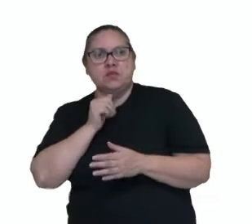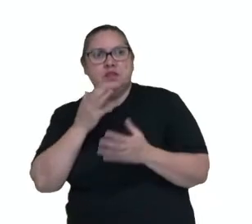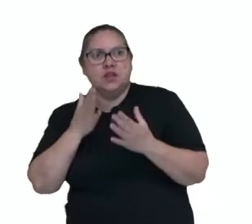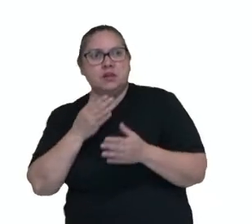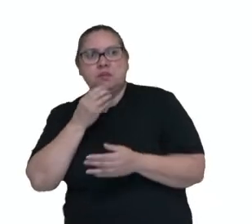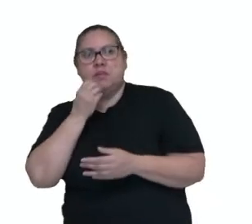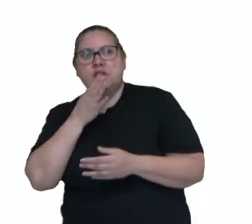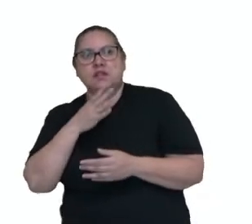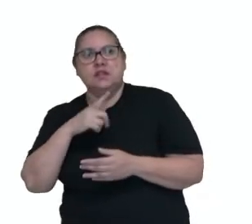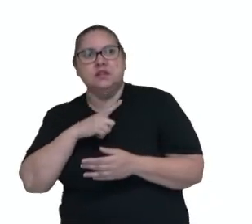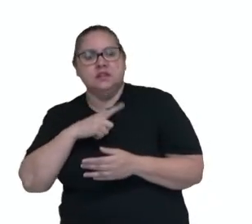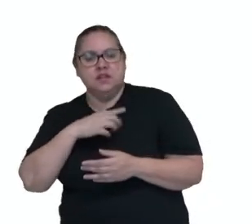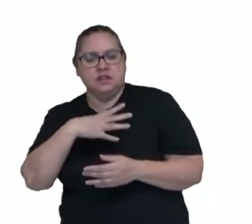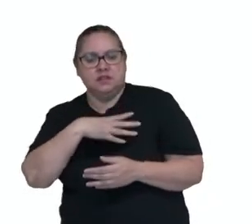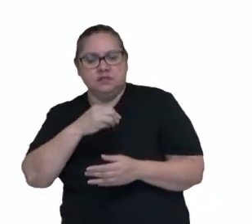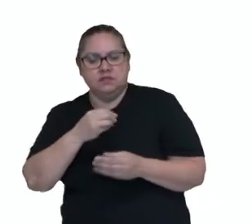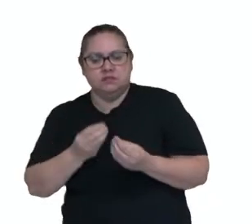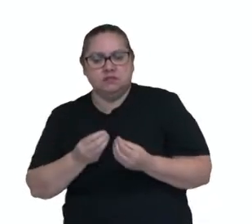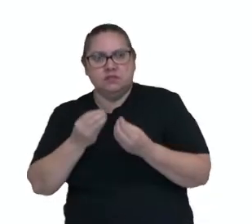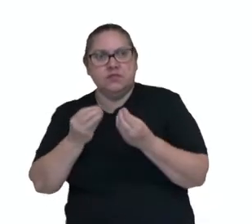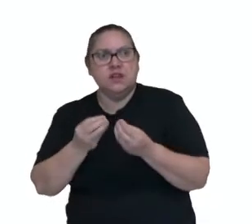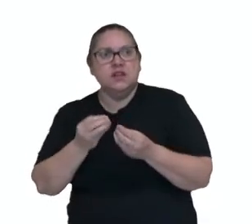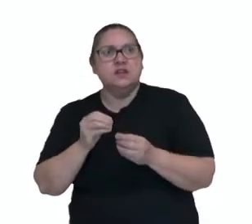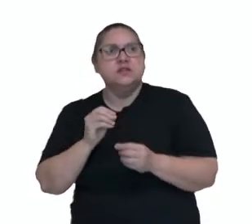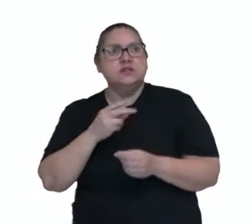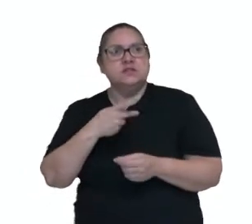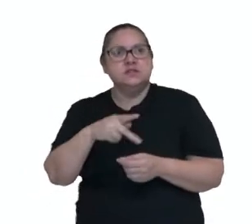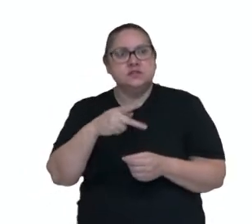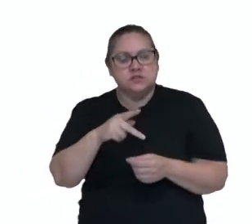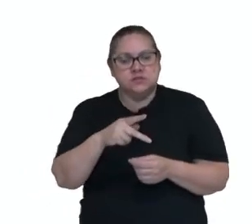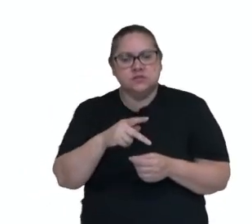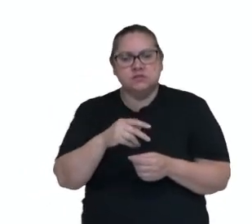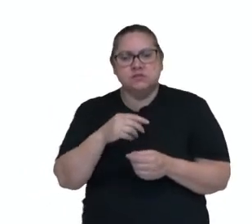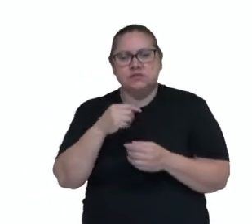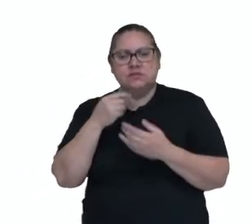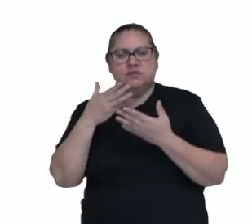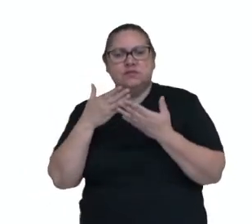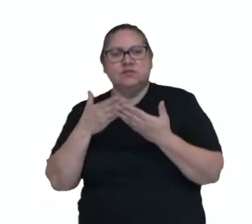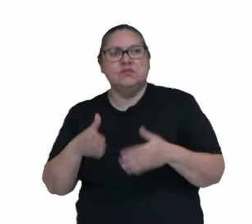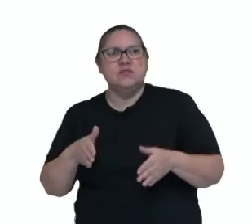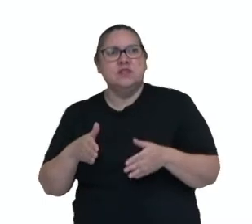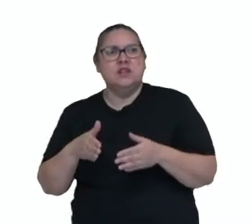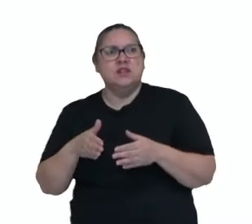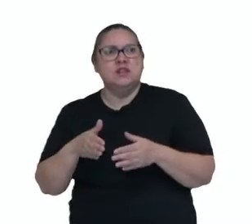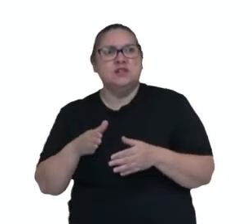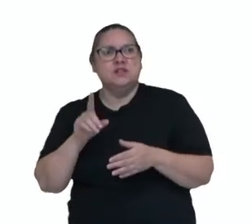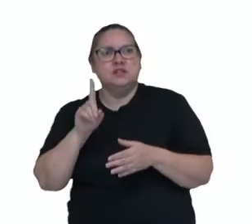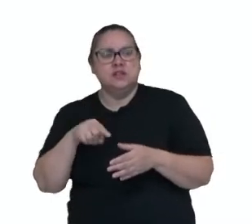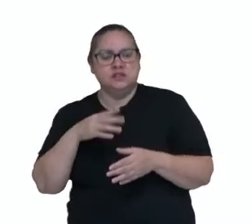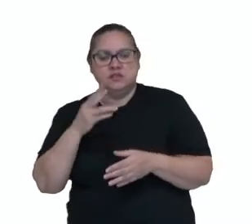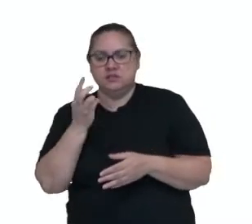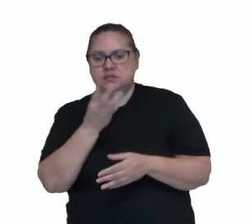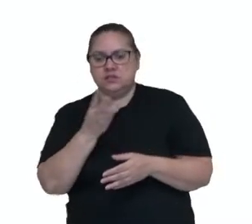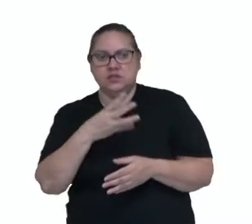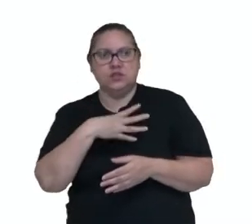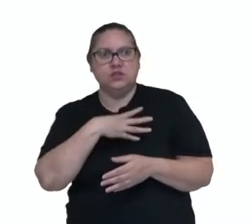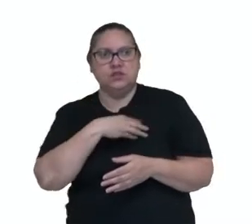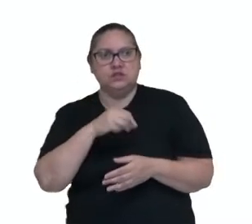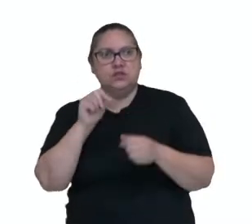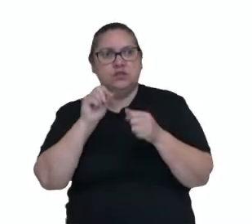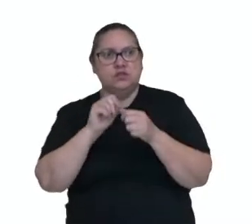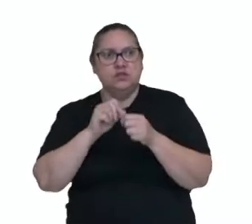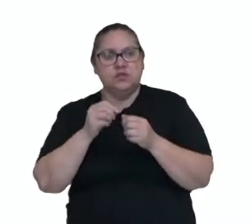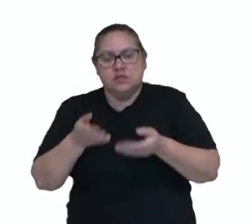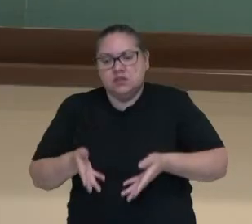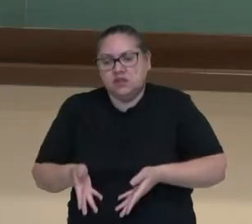quer bem, sempre filhos lhe fará. E seus, com desplante, diz, serem os 3 filhos que fiz,